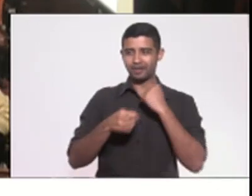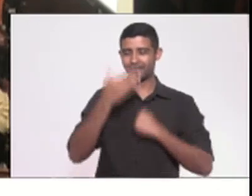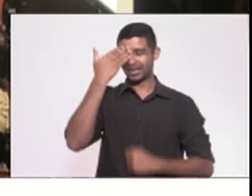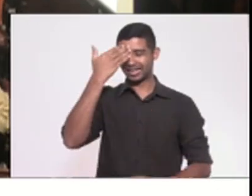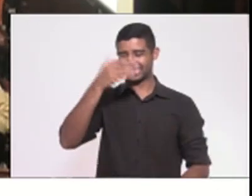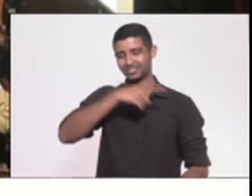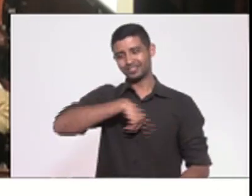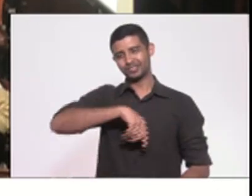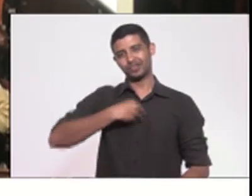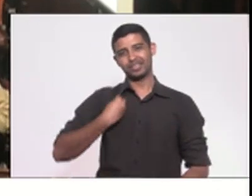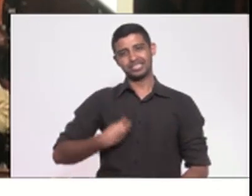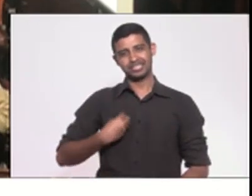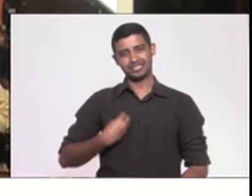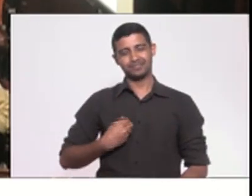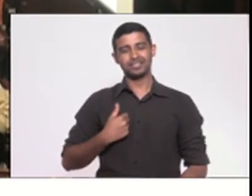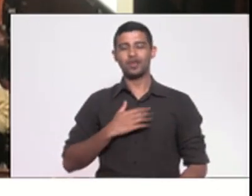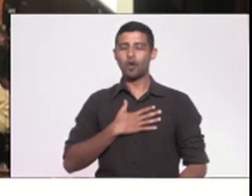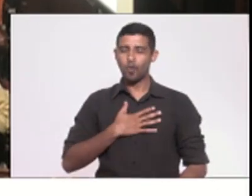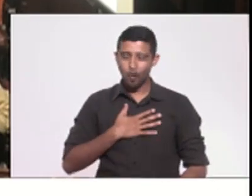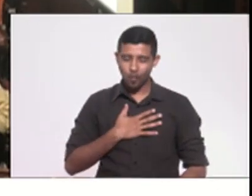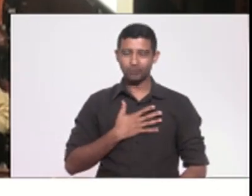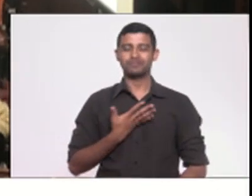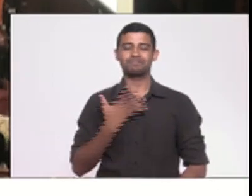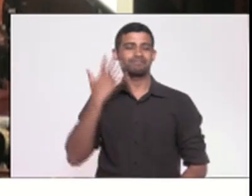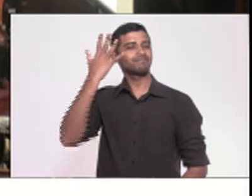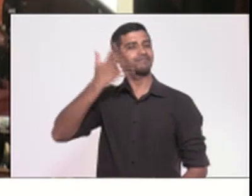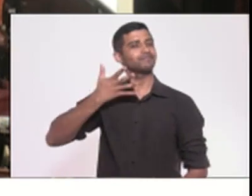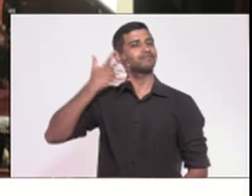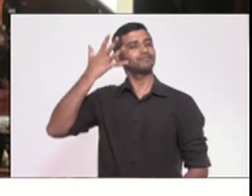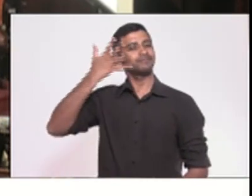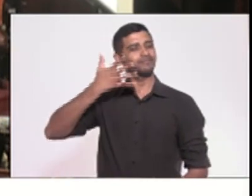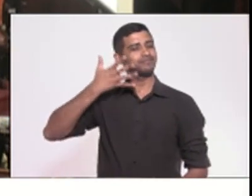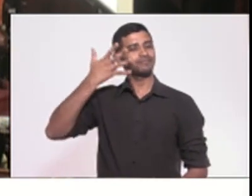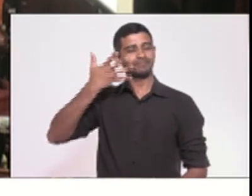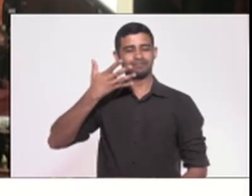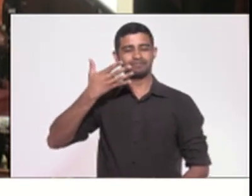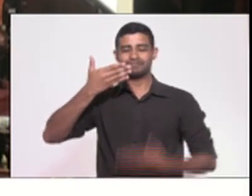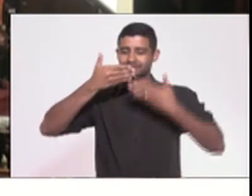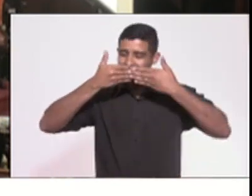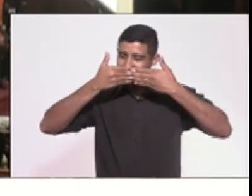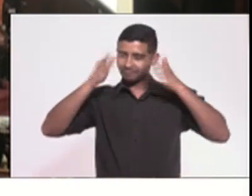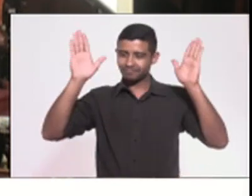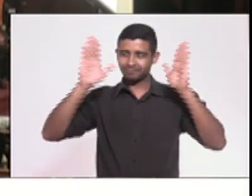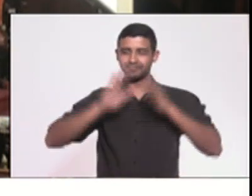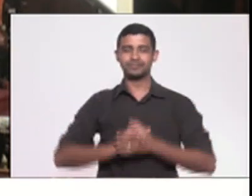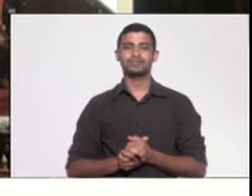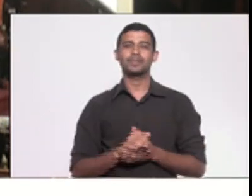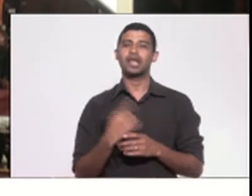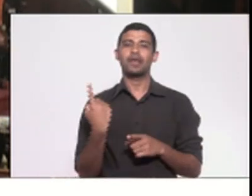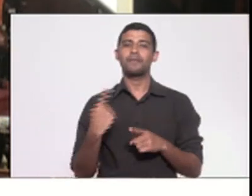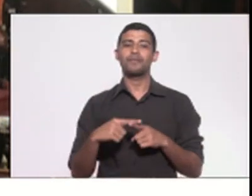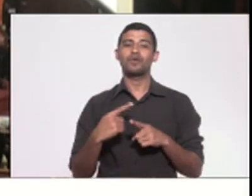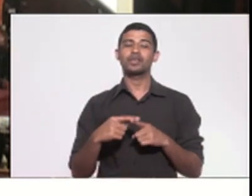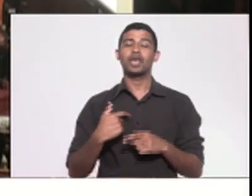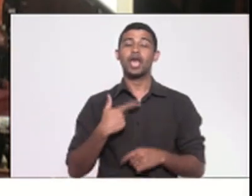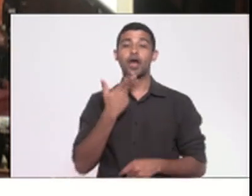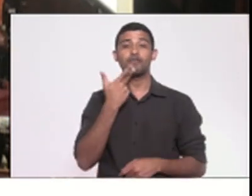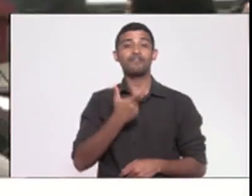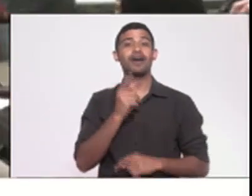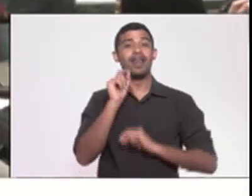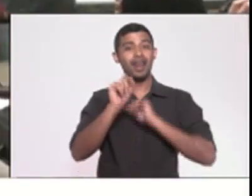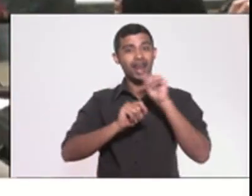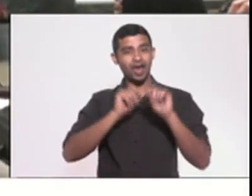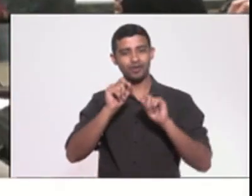aqui. Eu gostaria de fazer uma exposição mais ampla, porque eu falaria sobre a agenda